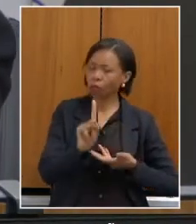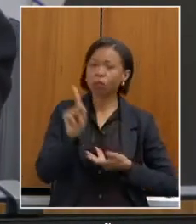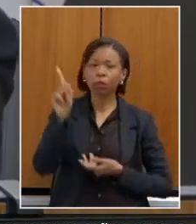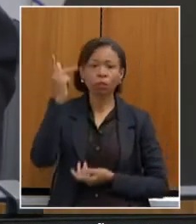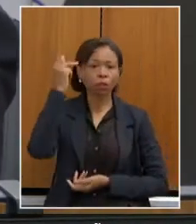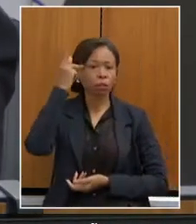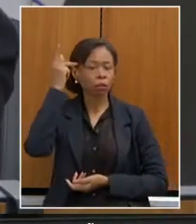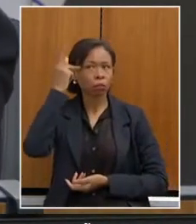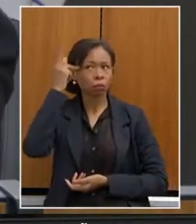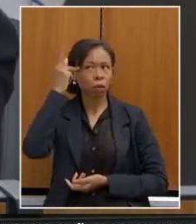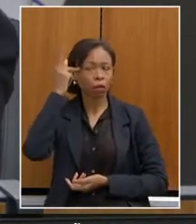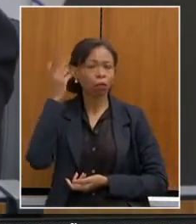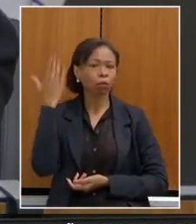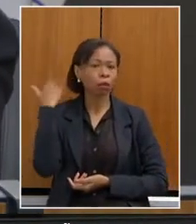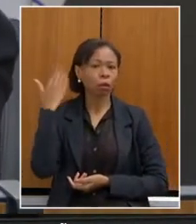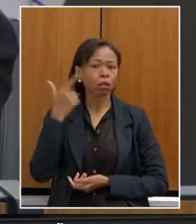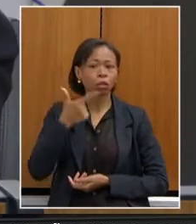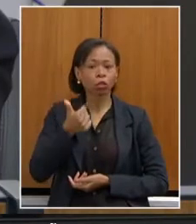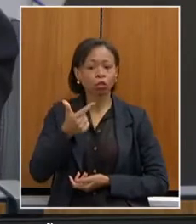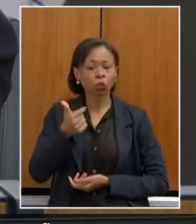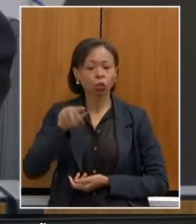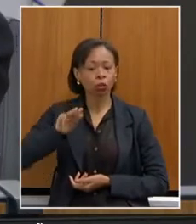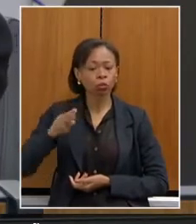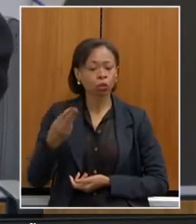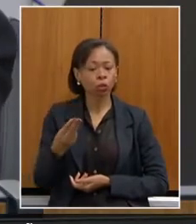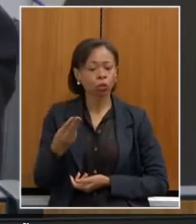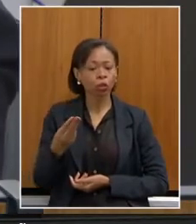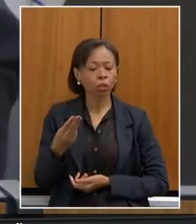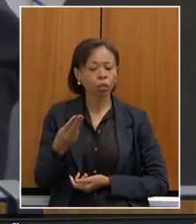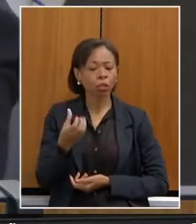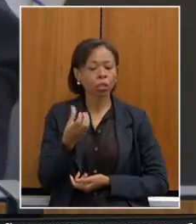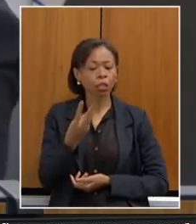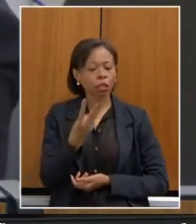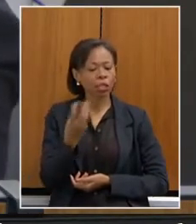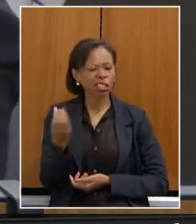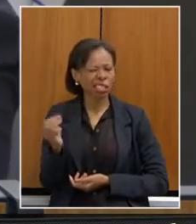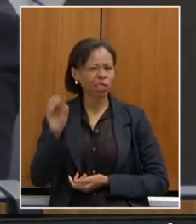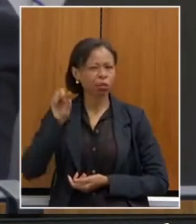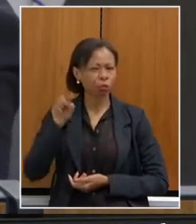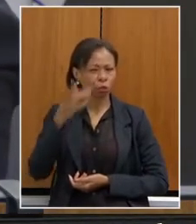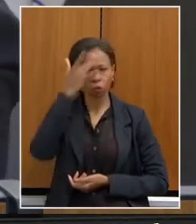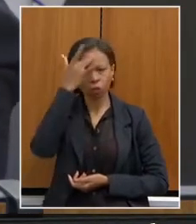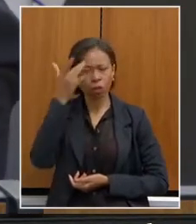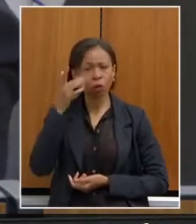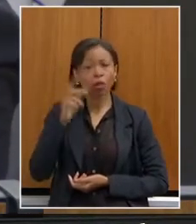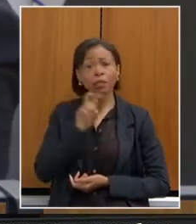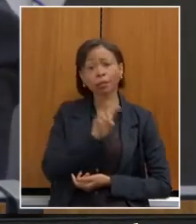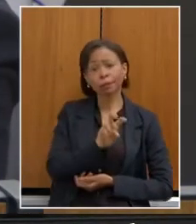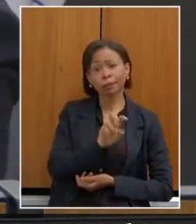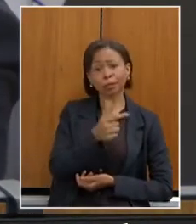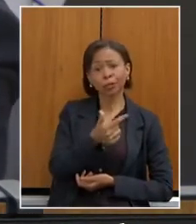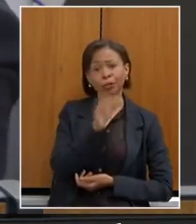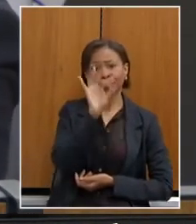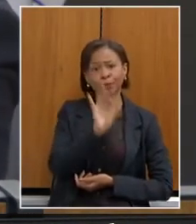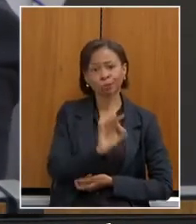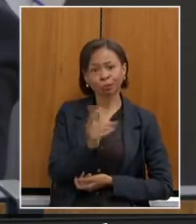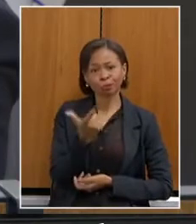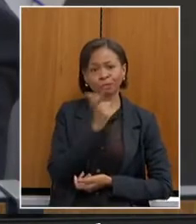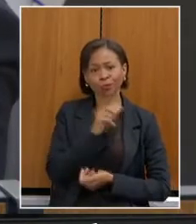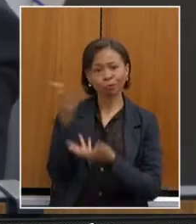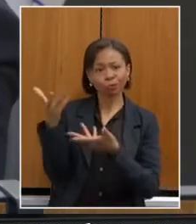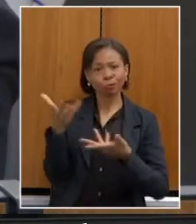anterior, tem 12 milhões e 300 mil habitantes, recebeu 52% de vacinas relacionadas à sua